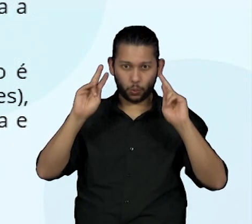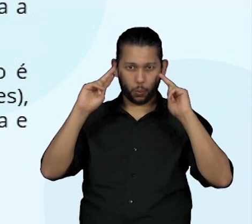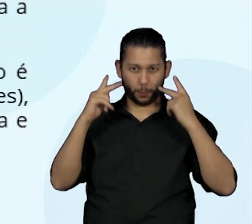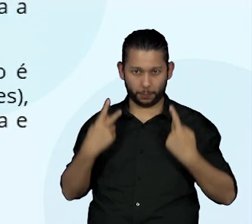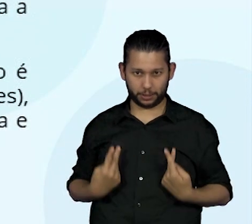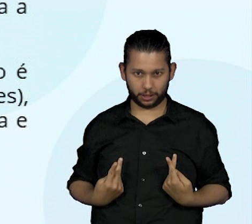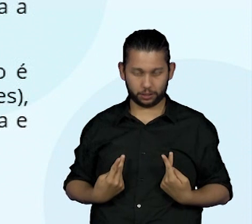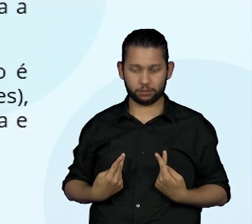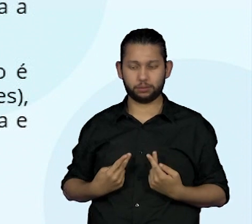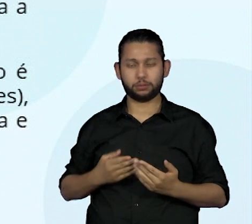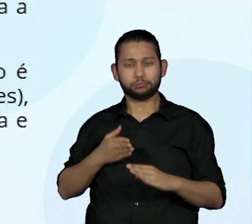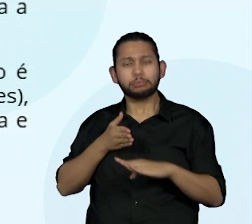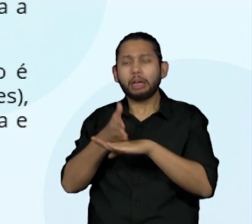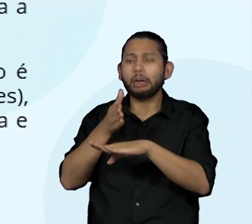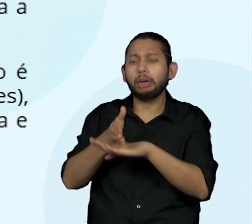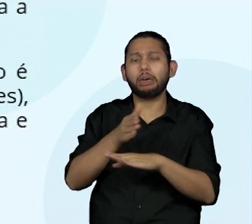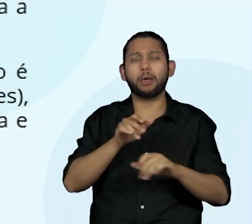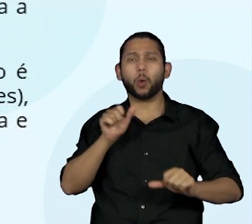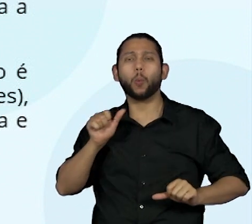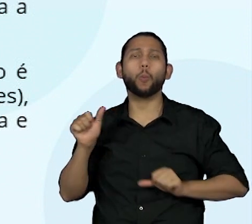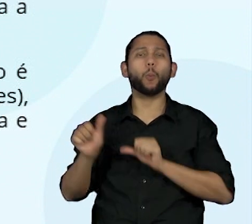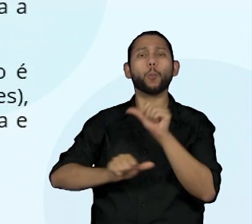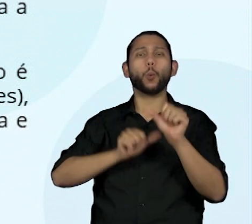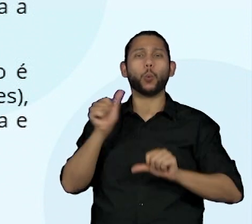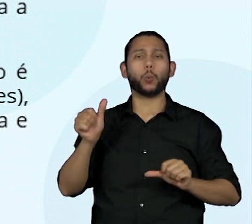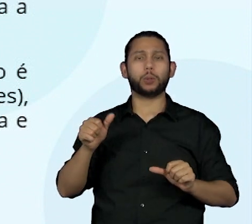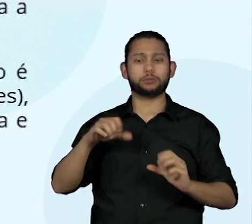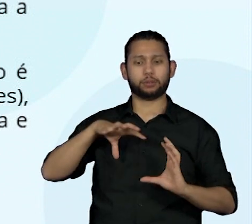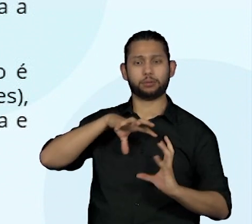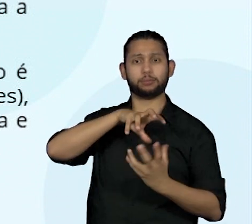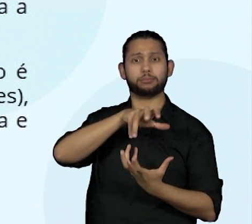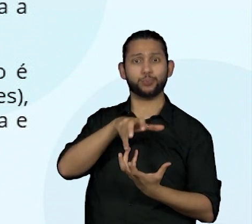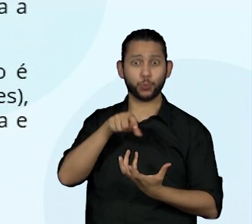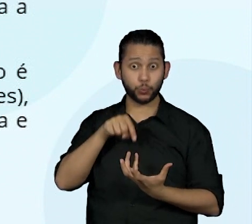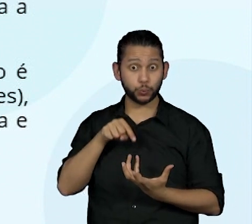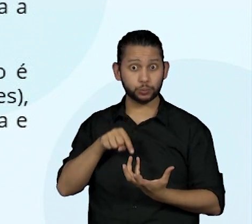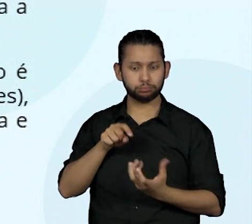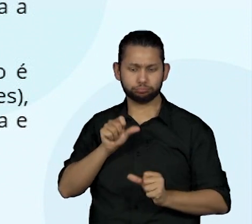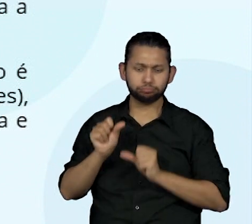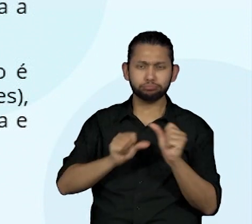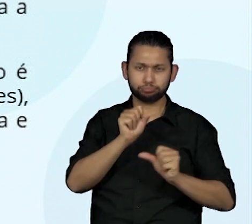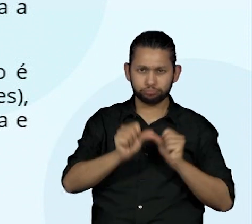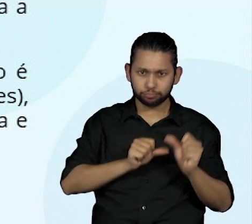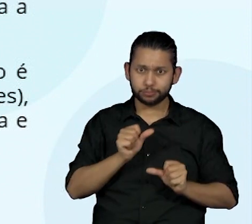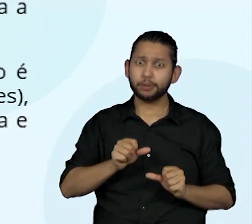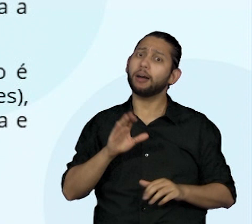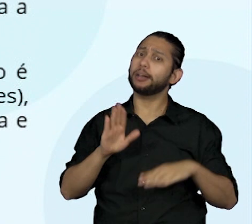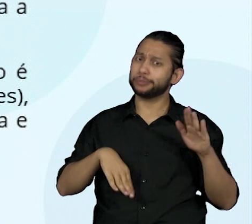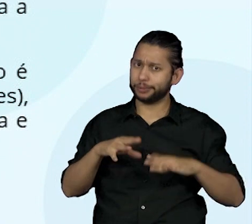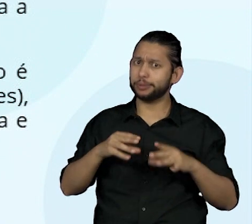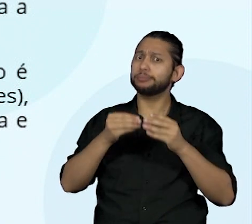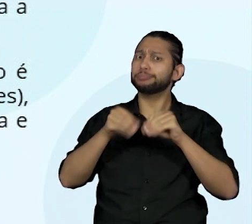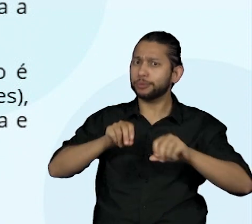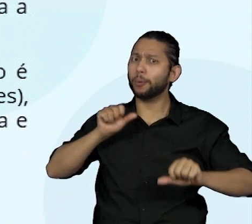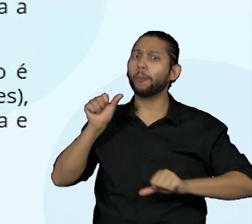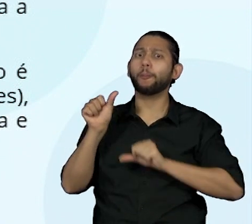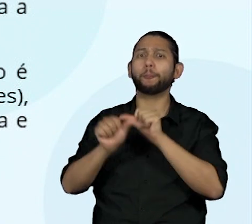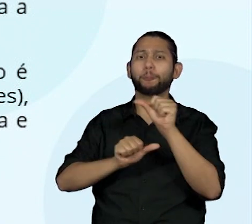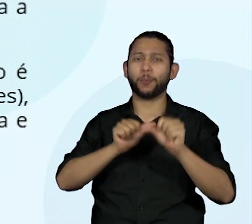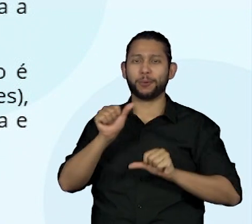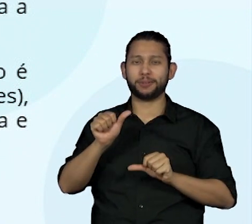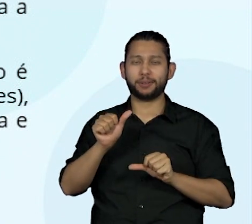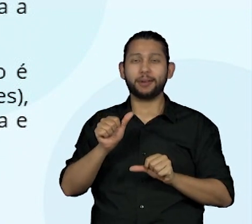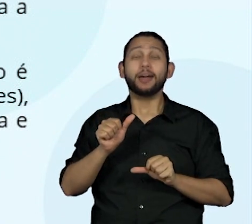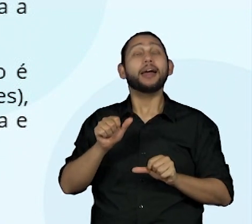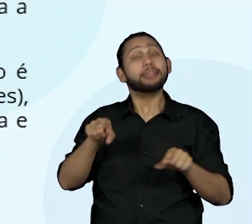interfere diretamente no ciclo da esfera terrestre, alterando-o como forma de